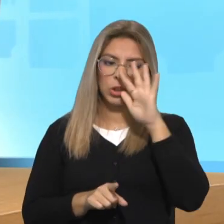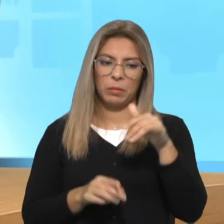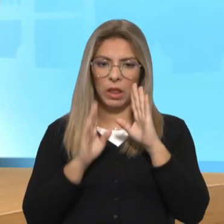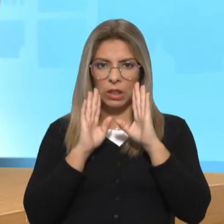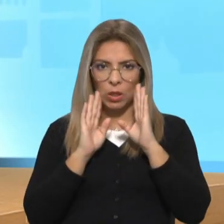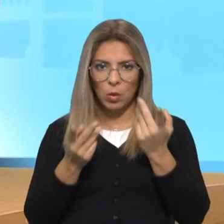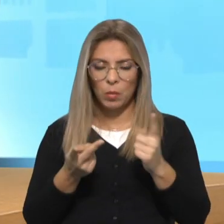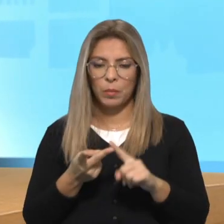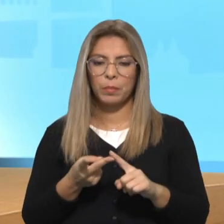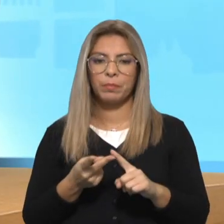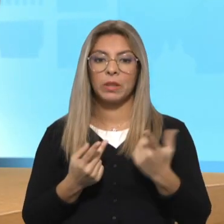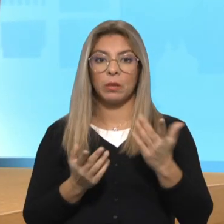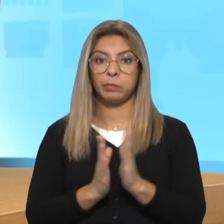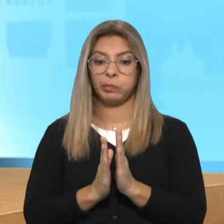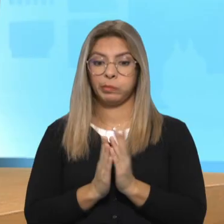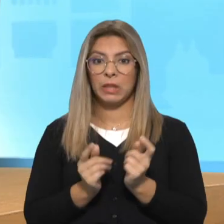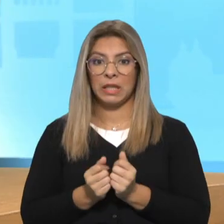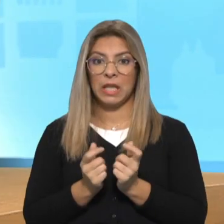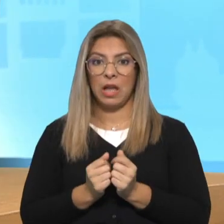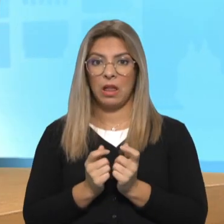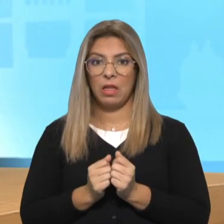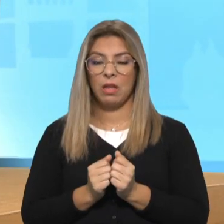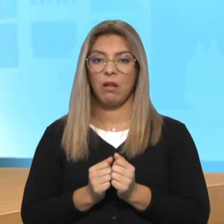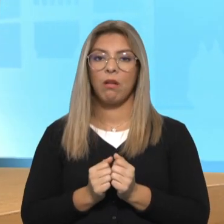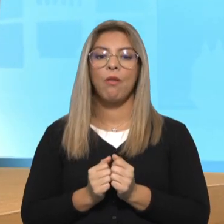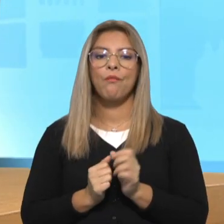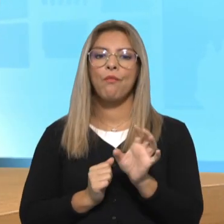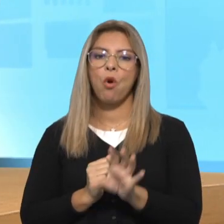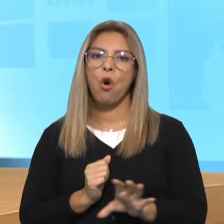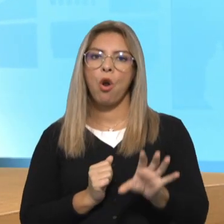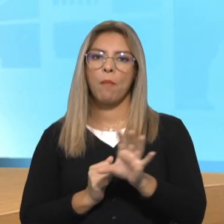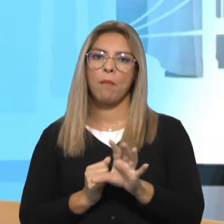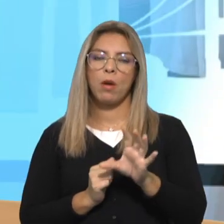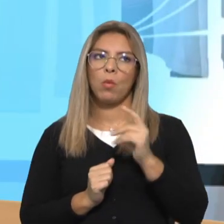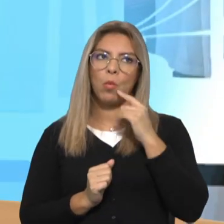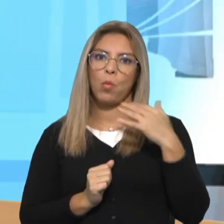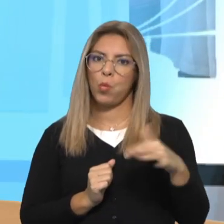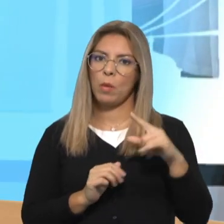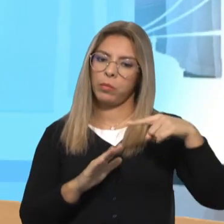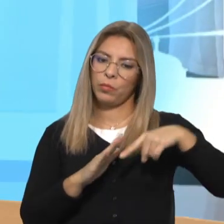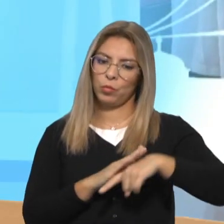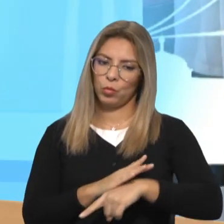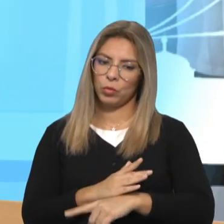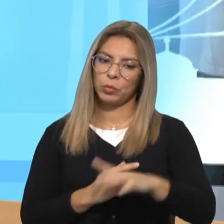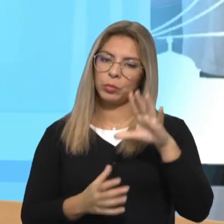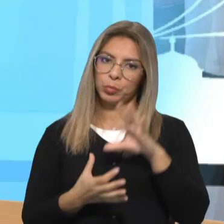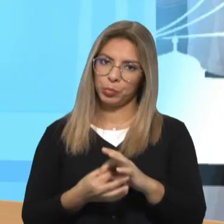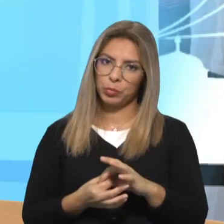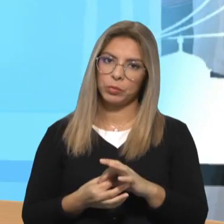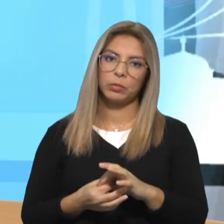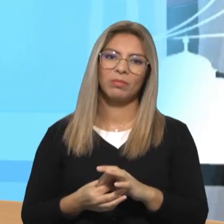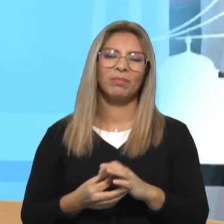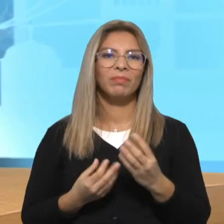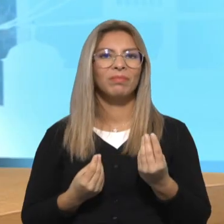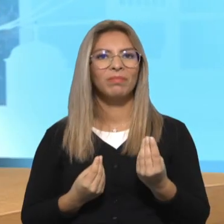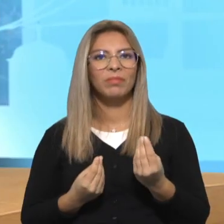que é rezar, não é? Como formas onde, de facto, a profundidade e a densidade se perde e deixamos de